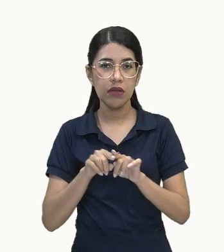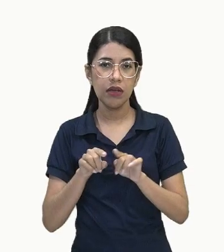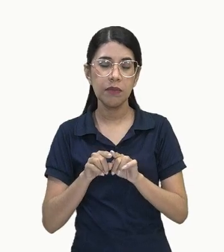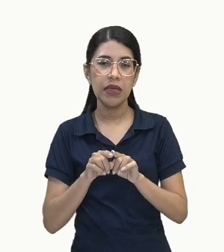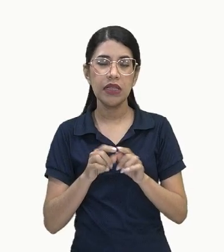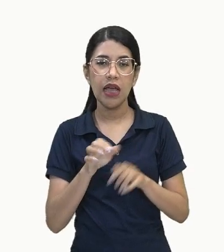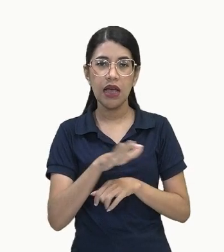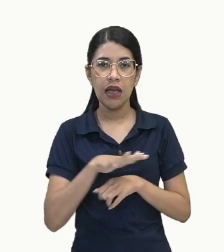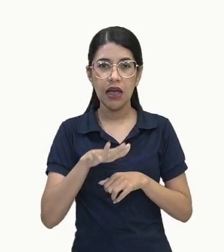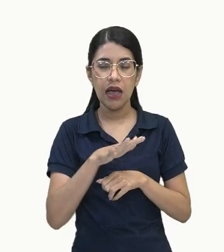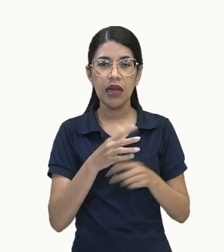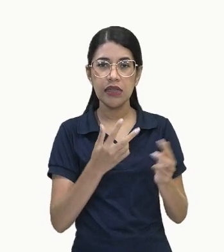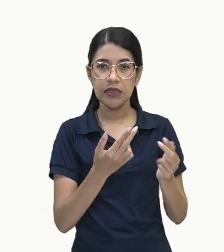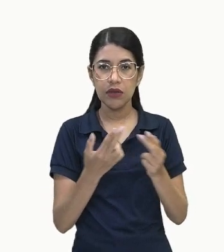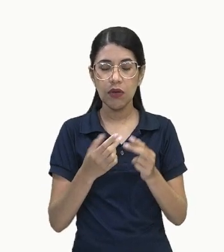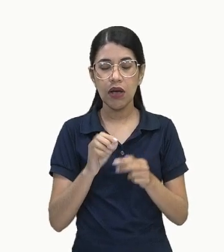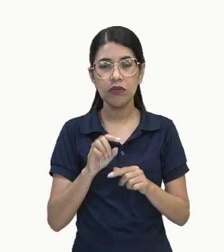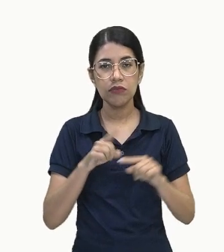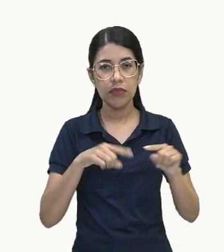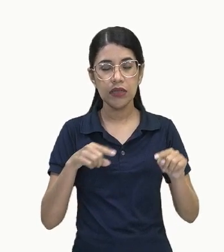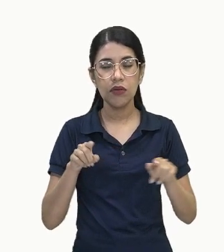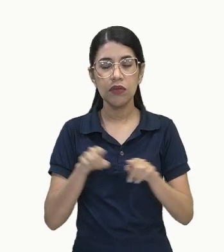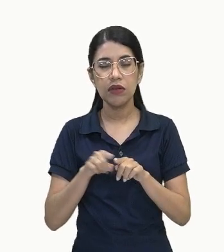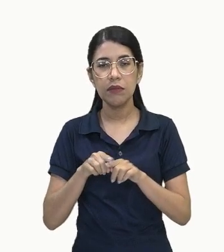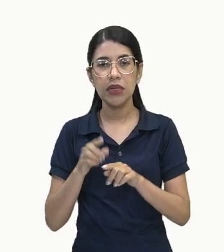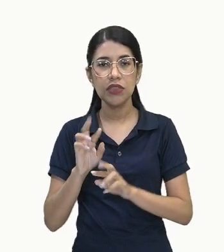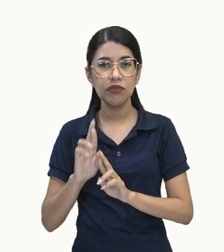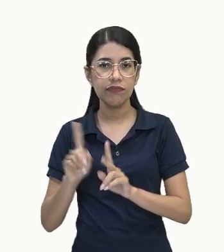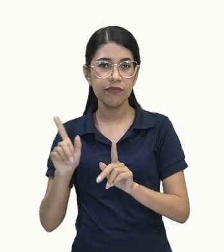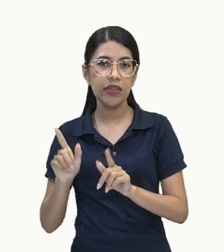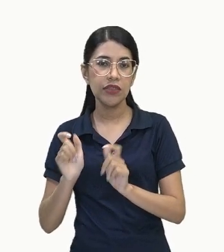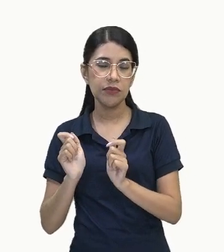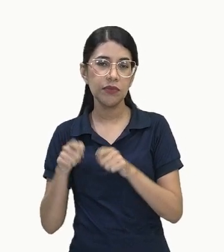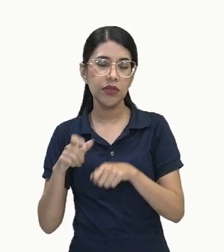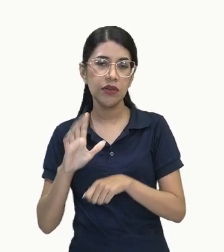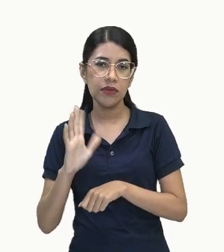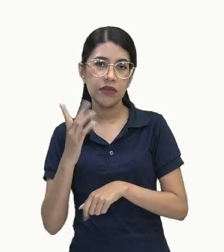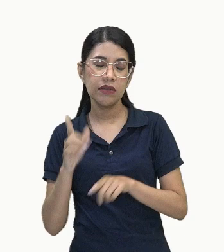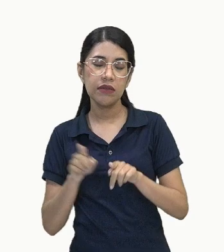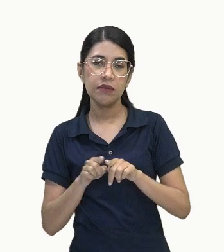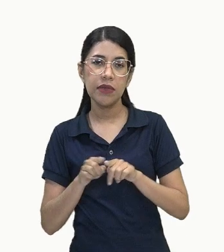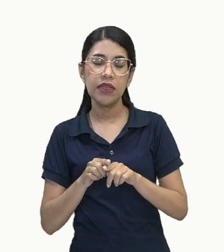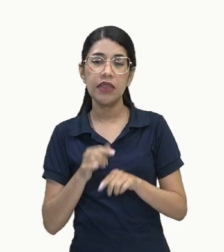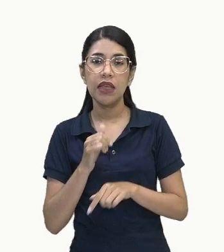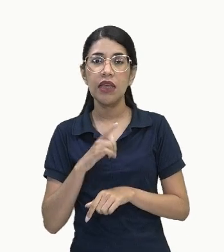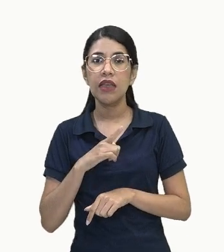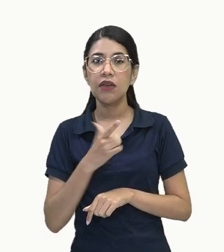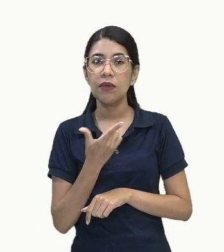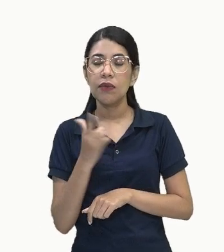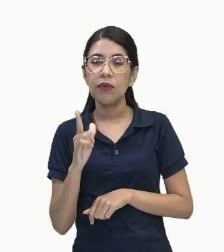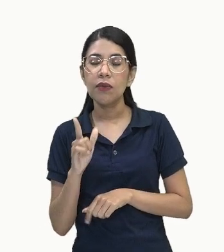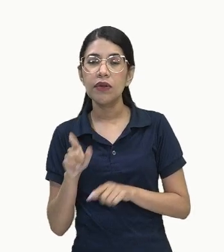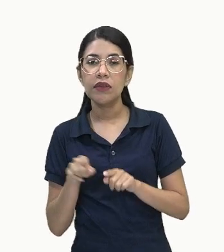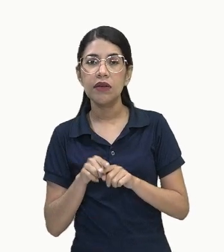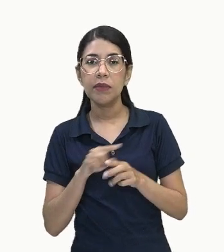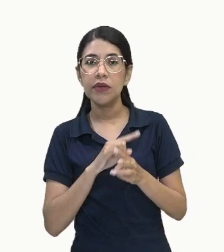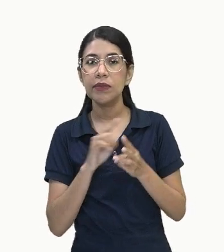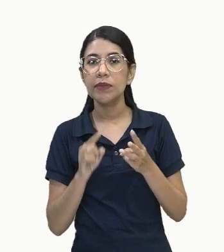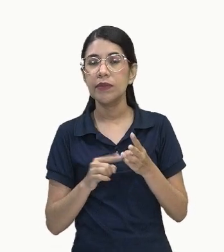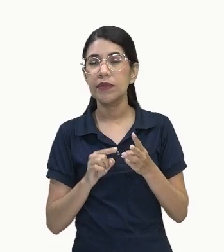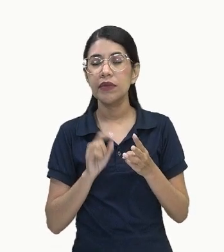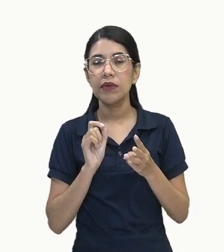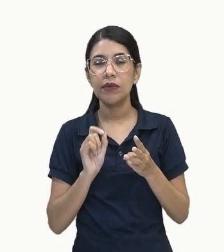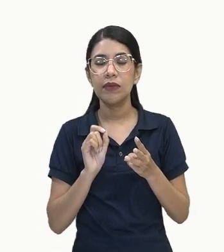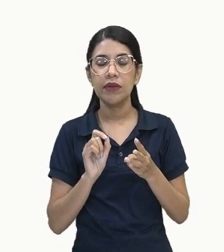diferentes. Então, gente, além dos holdings e dos trusts, a gente também tem uma outra forma de